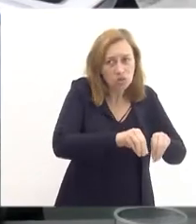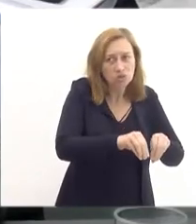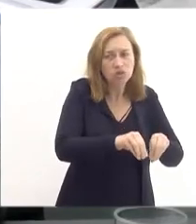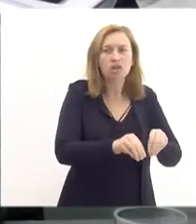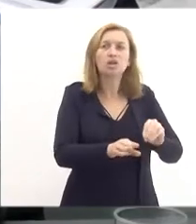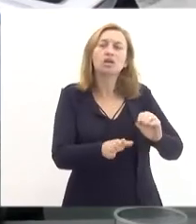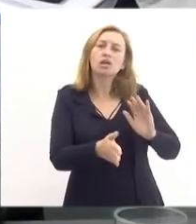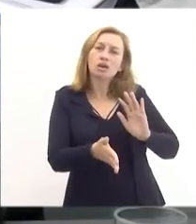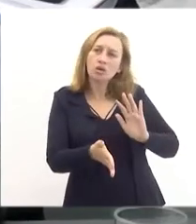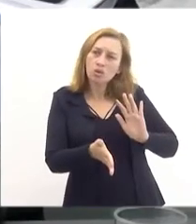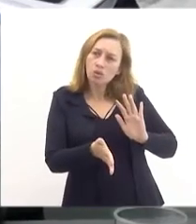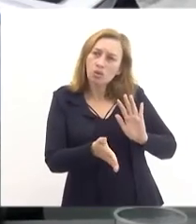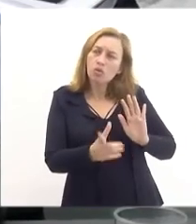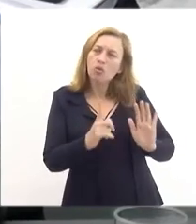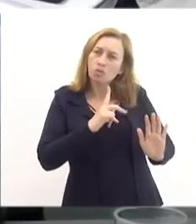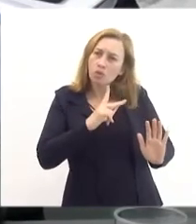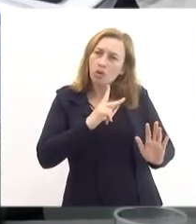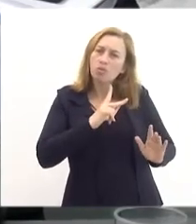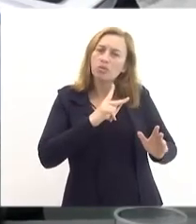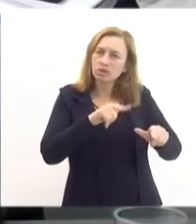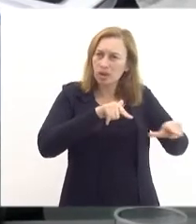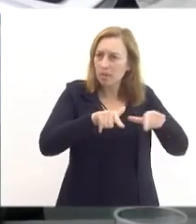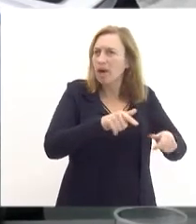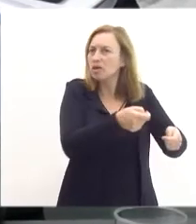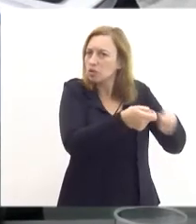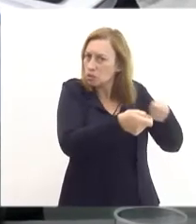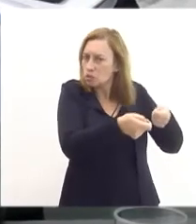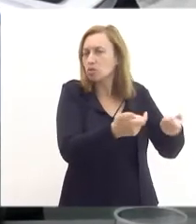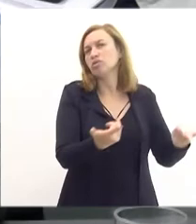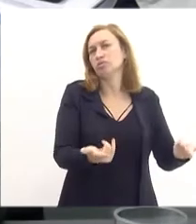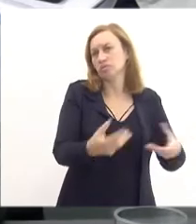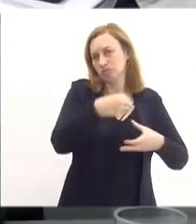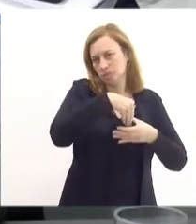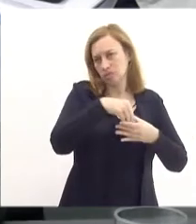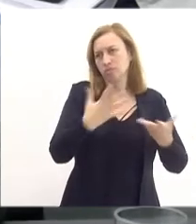própria função de controle a posteriori.